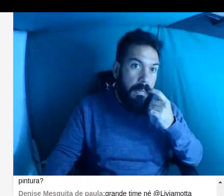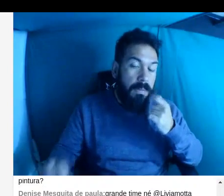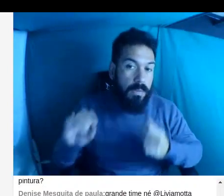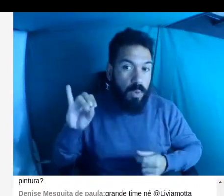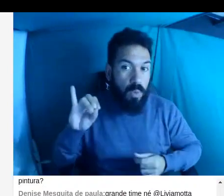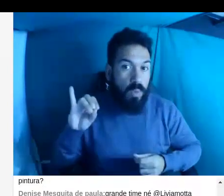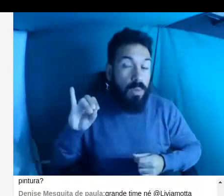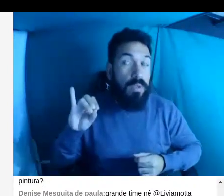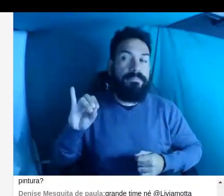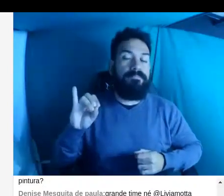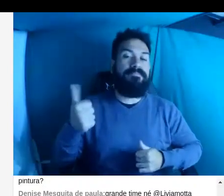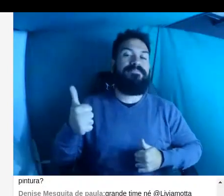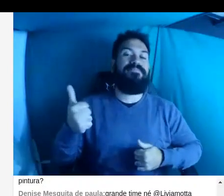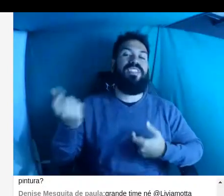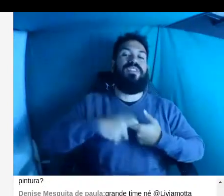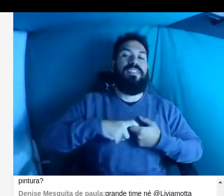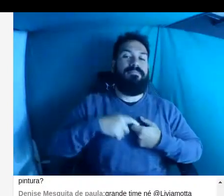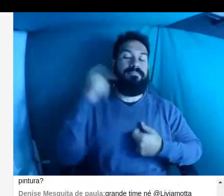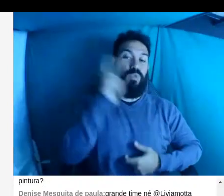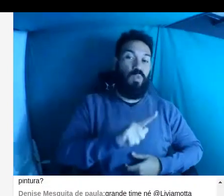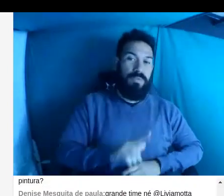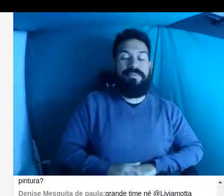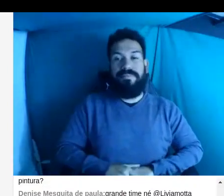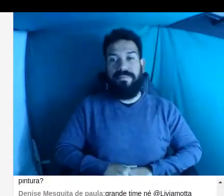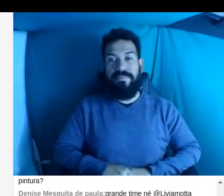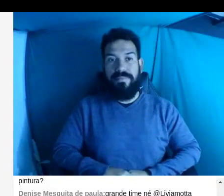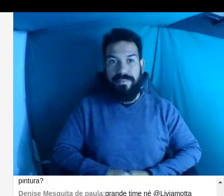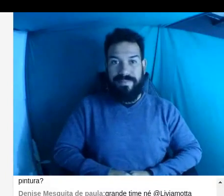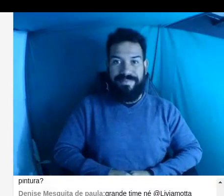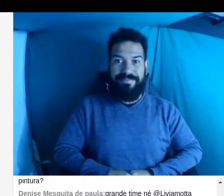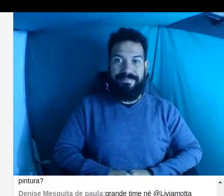Felipe, te Acho que eu ouvi. voltei. Voltaste.